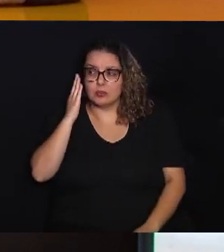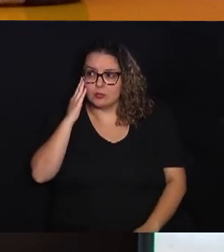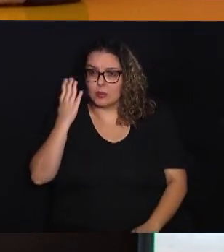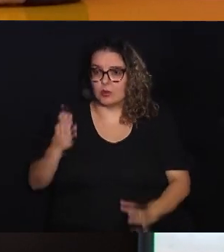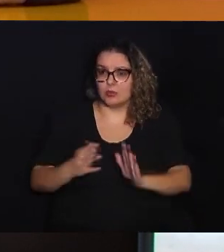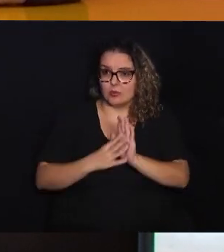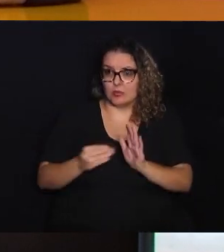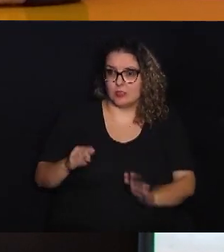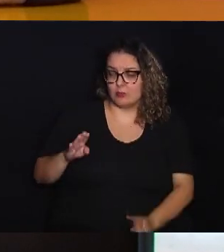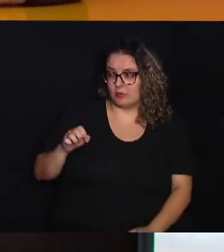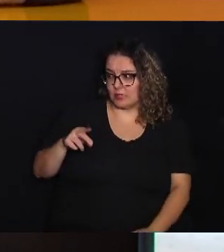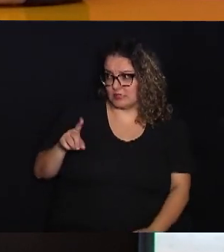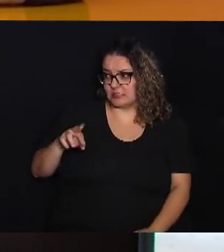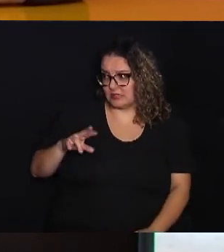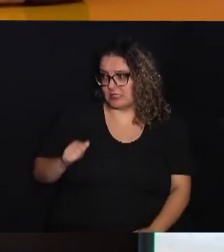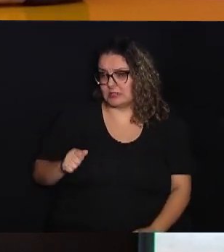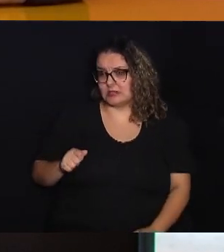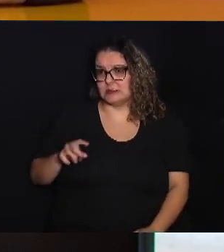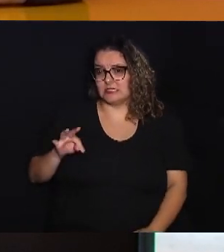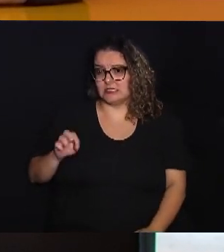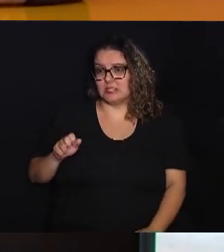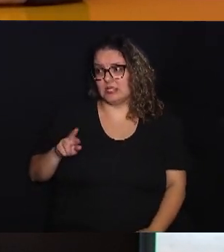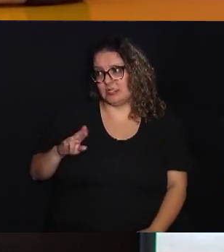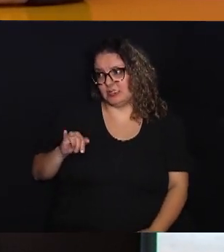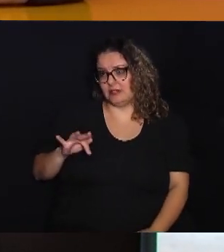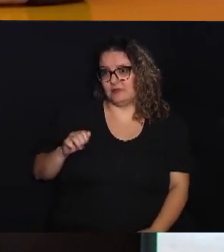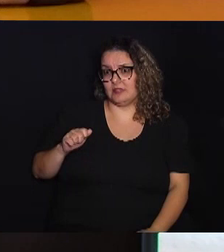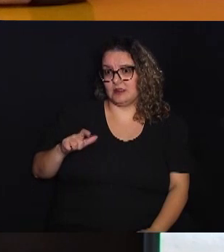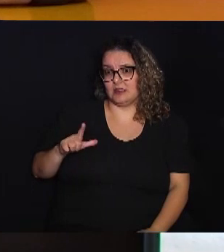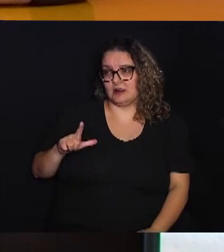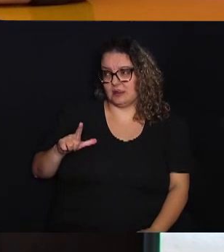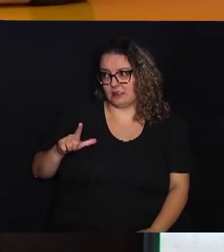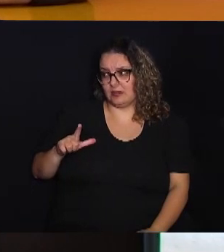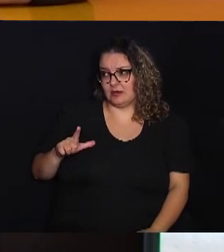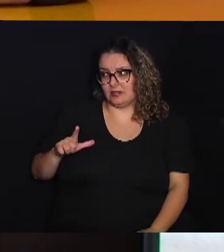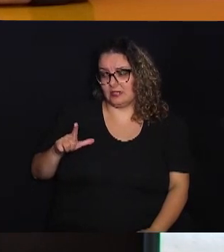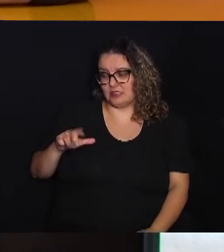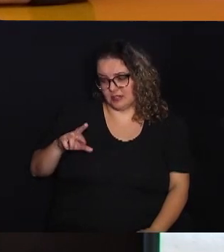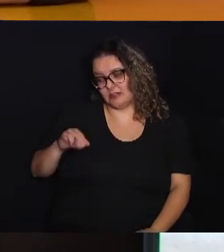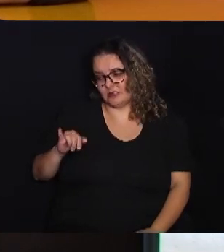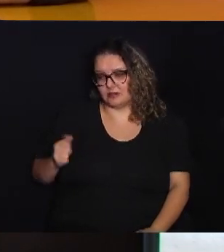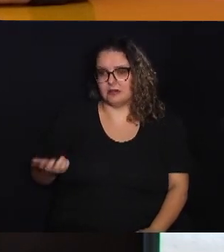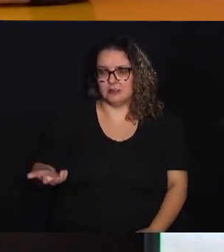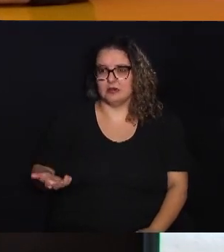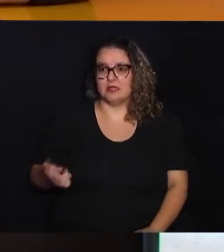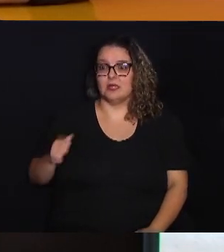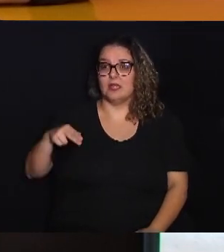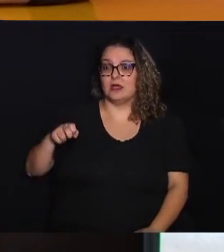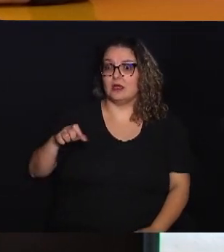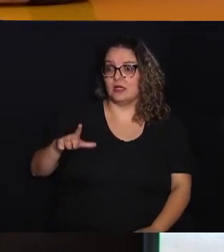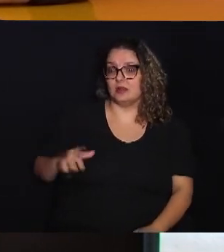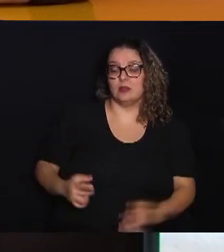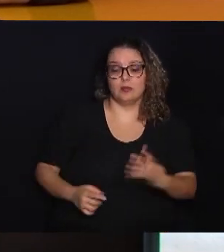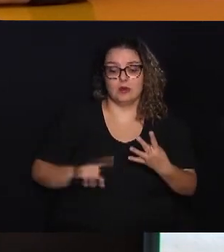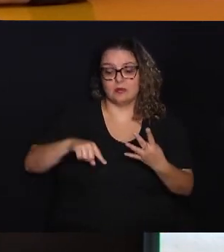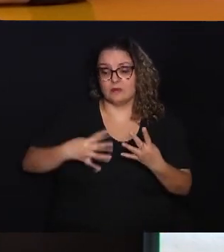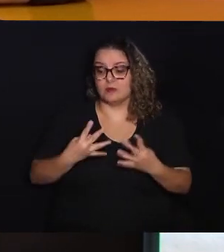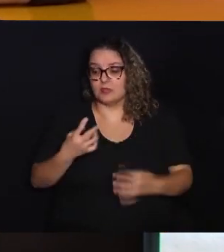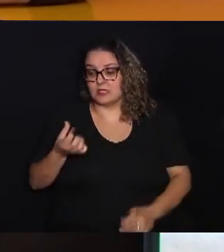pessoas entenderem o modelo das bandeiras tarifárias, porque agora a ANEEL colocou um ajuste que representa um custo adicional